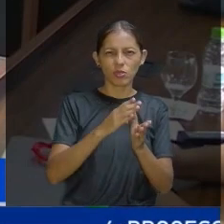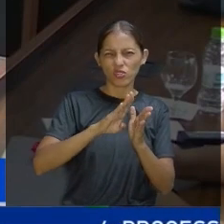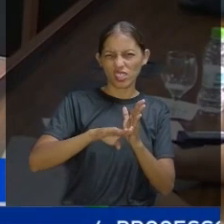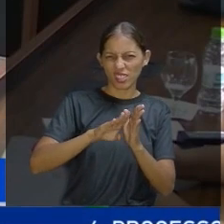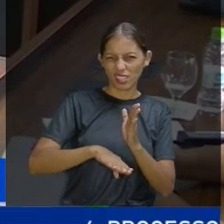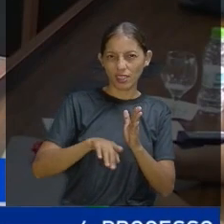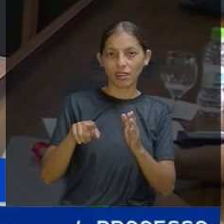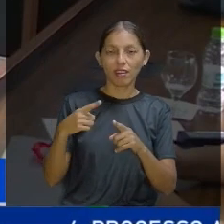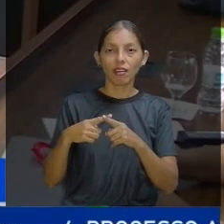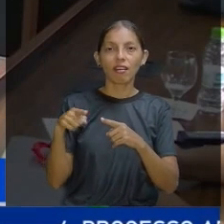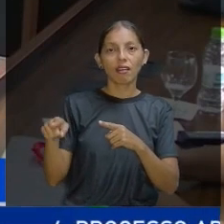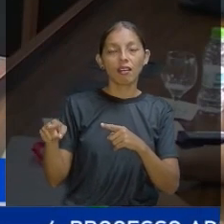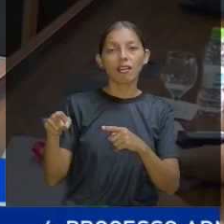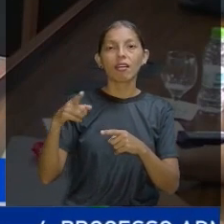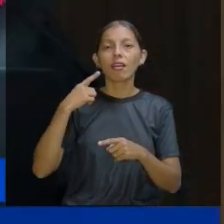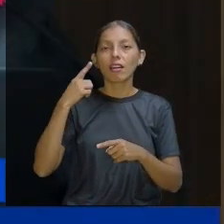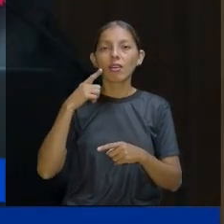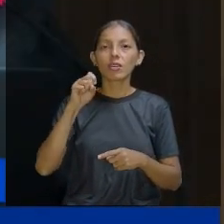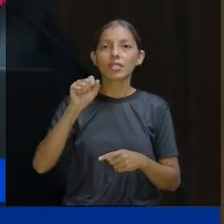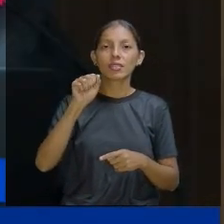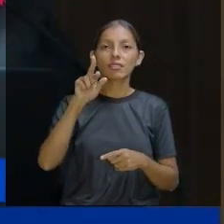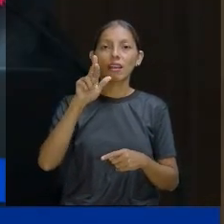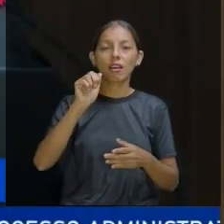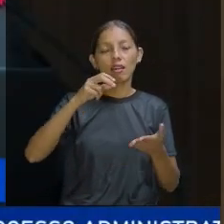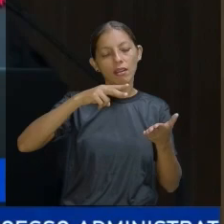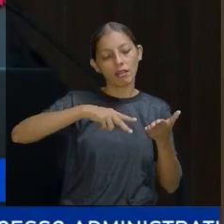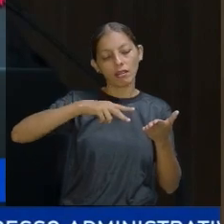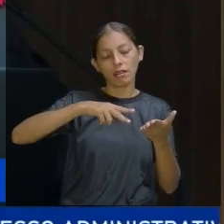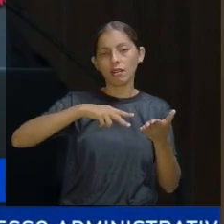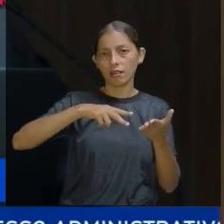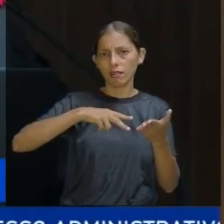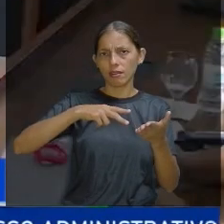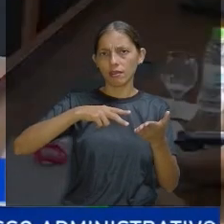tratar, analisar melhor. A produção da resolução.